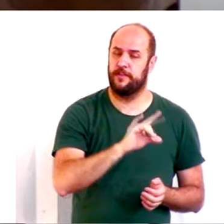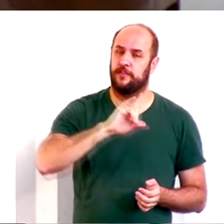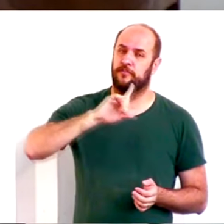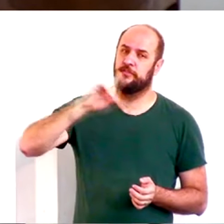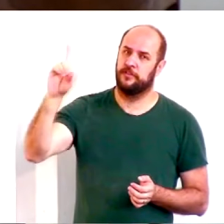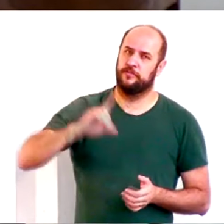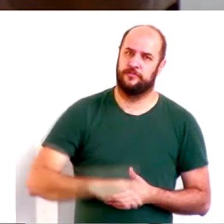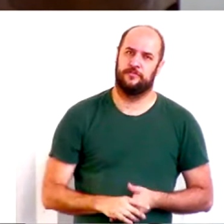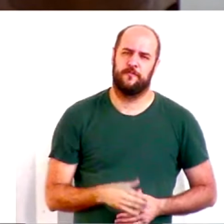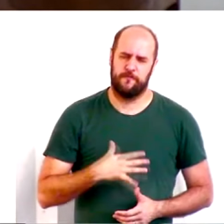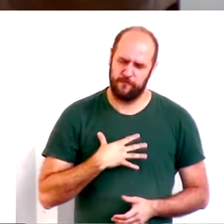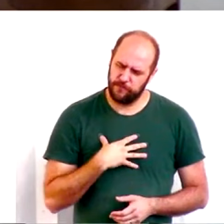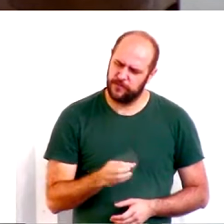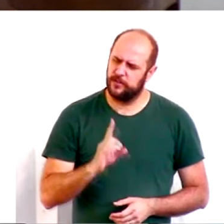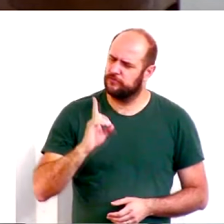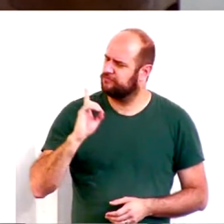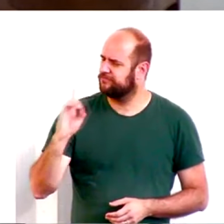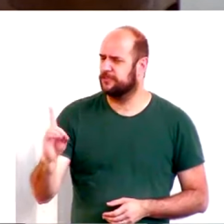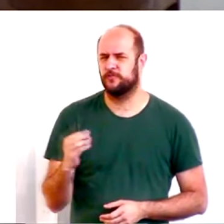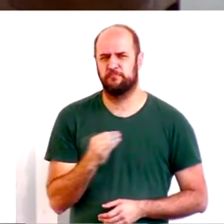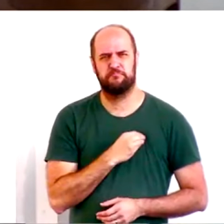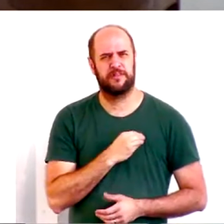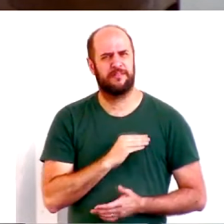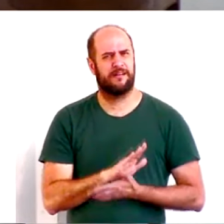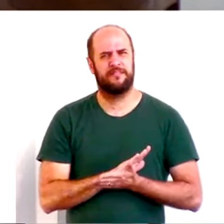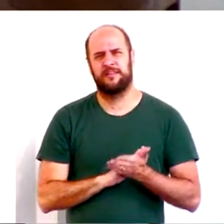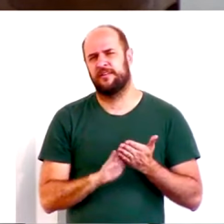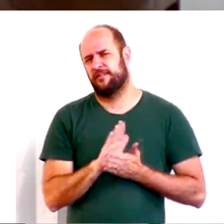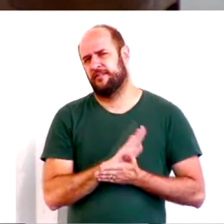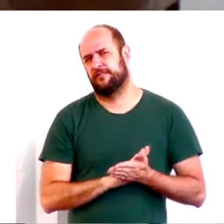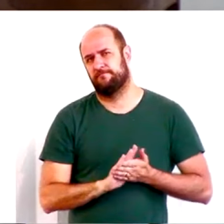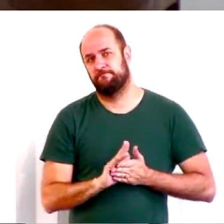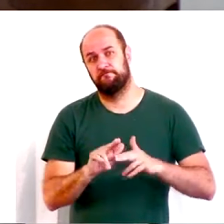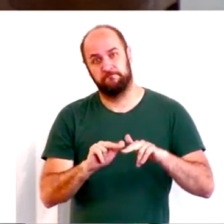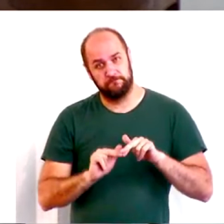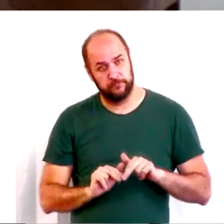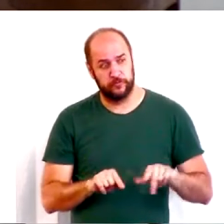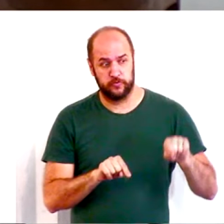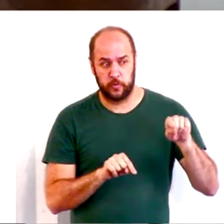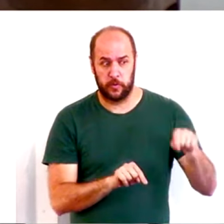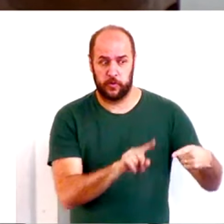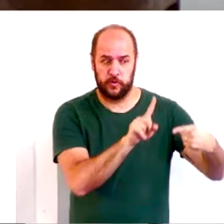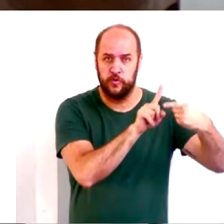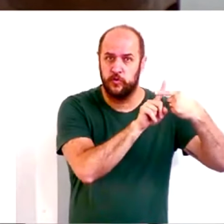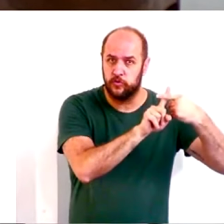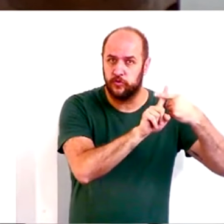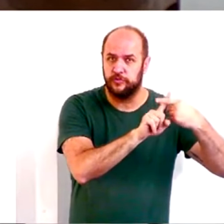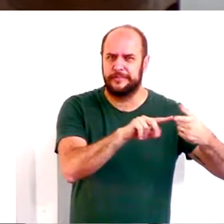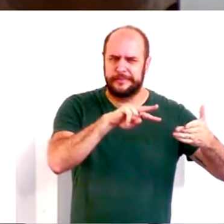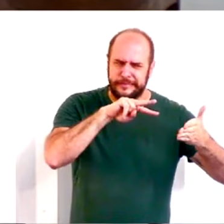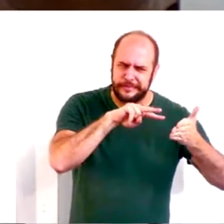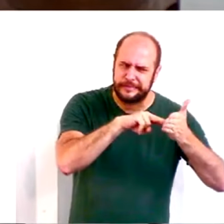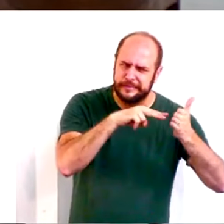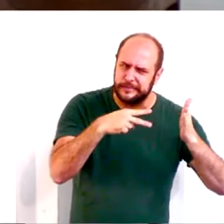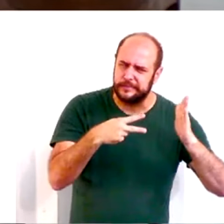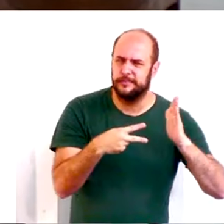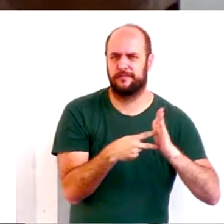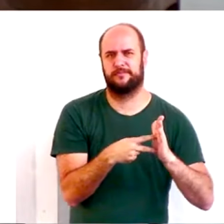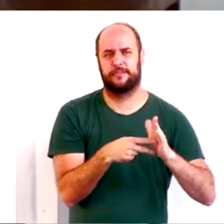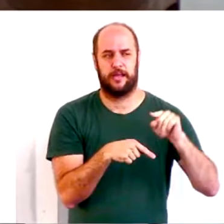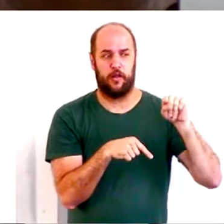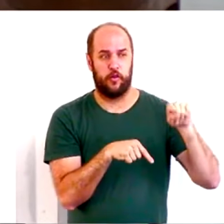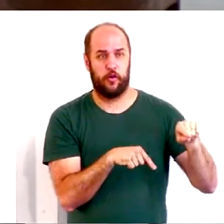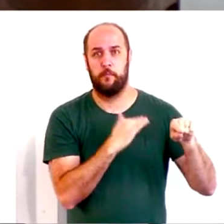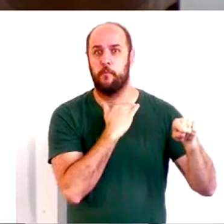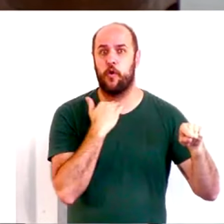o filho de Deus Sem Pecado por isso para você Cruz tem um significado alguém morreu